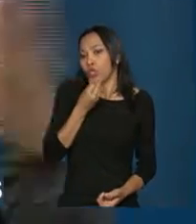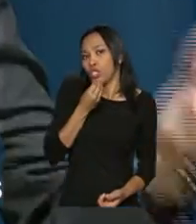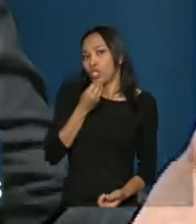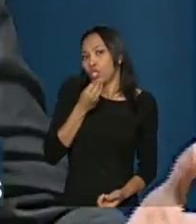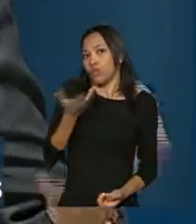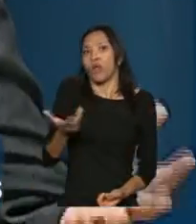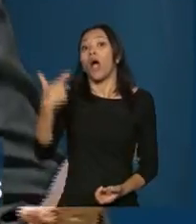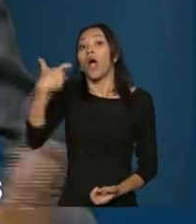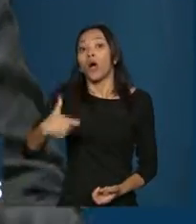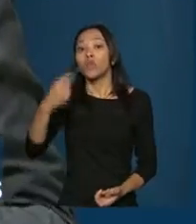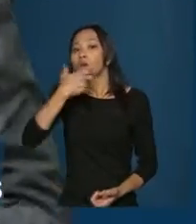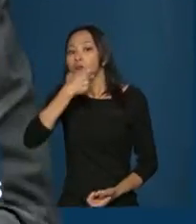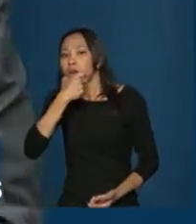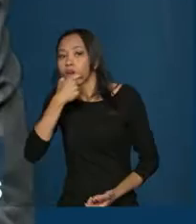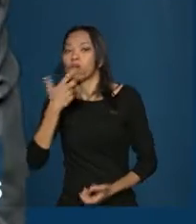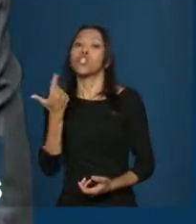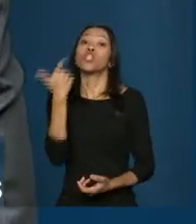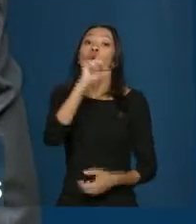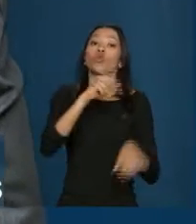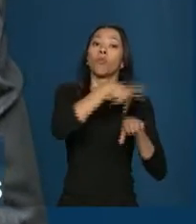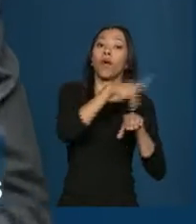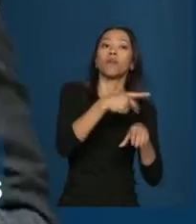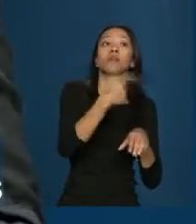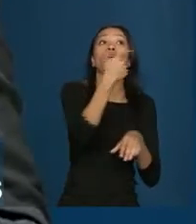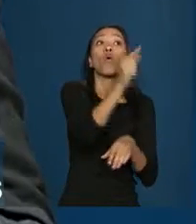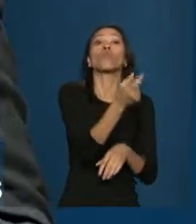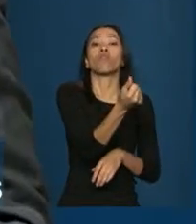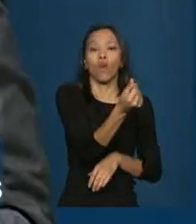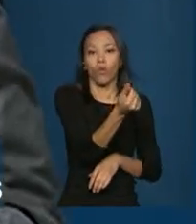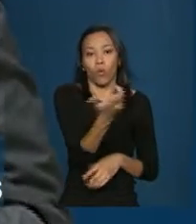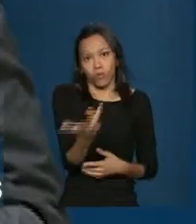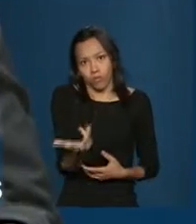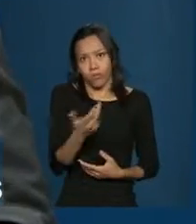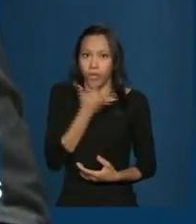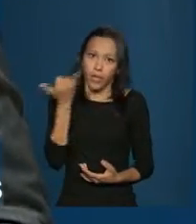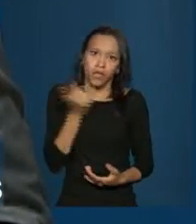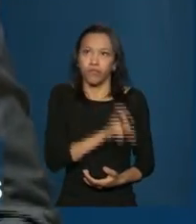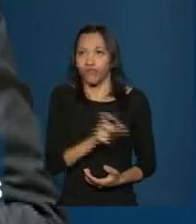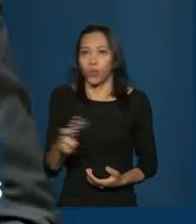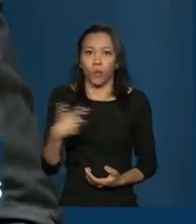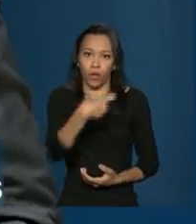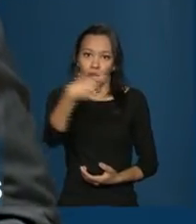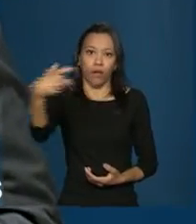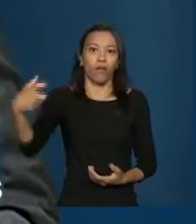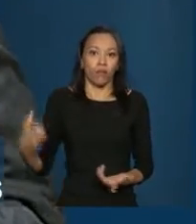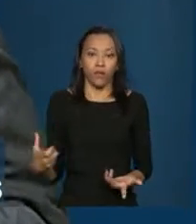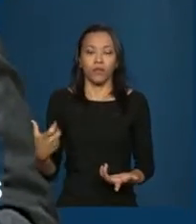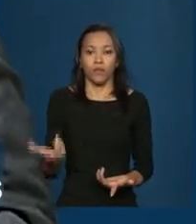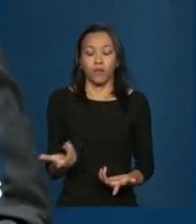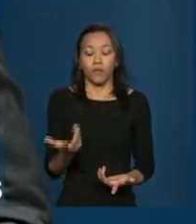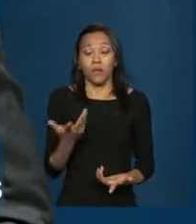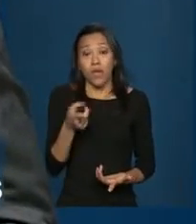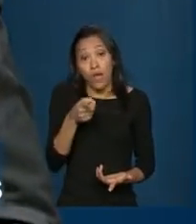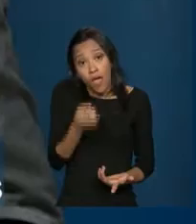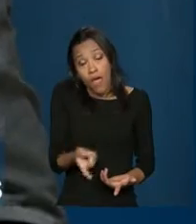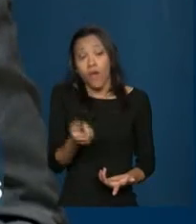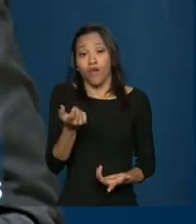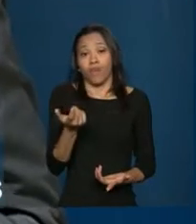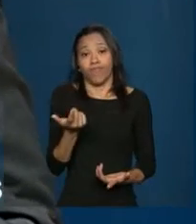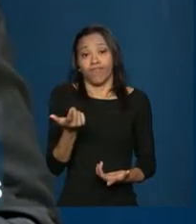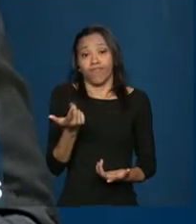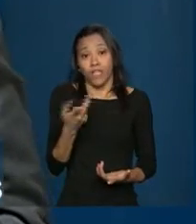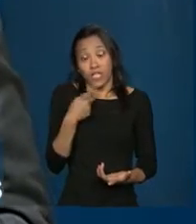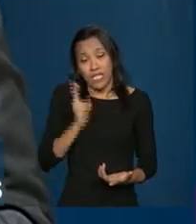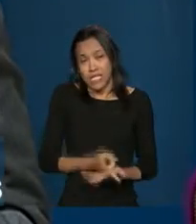é uma coisa, em outro país é outra coisa. Essas coisas têm valor, né? É horrível, isso é degradante deste crime, por isso que é um crime